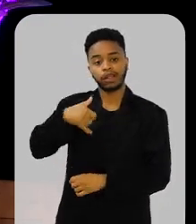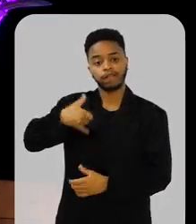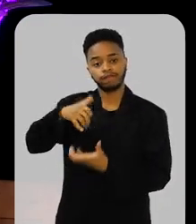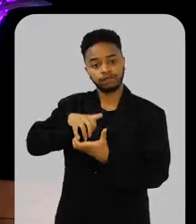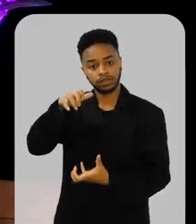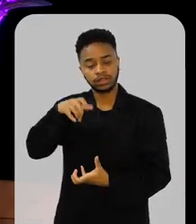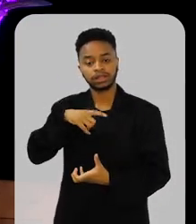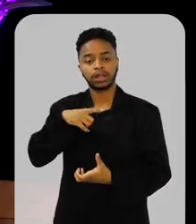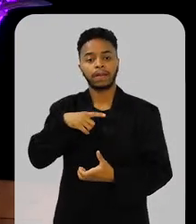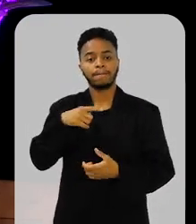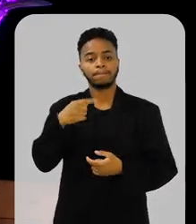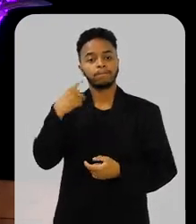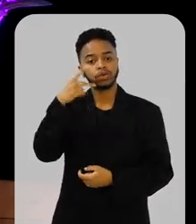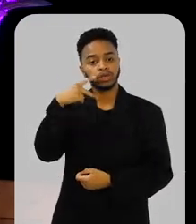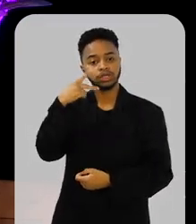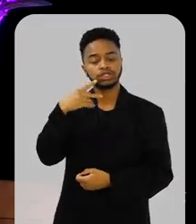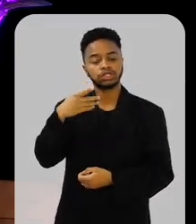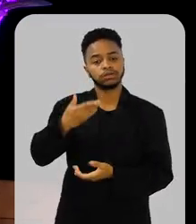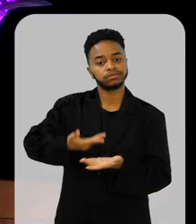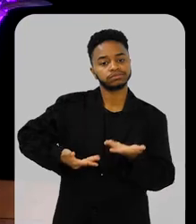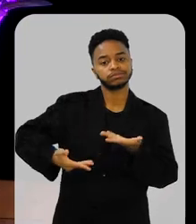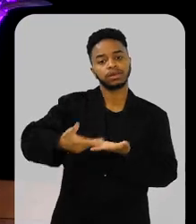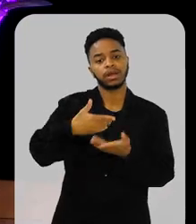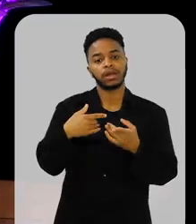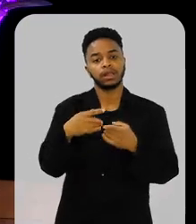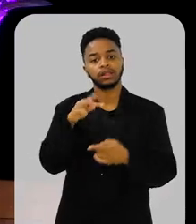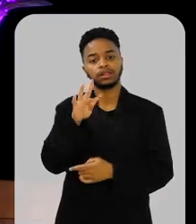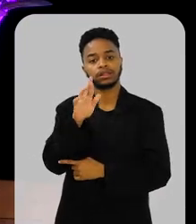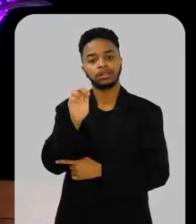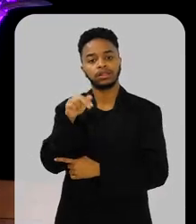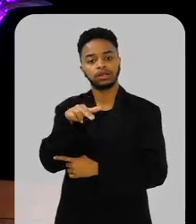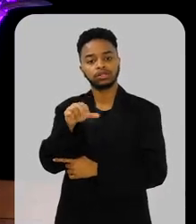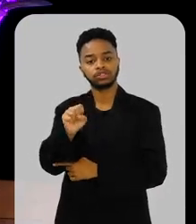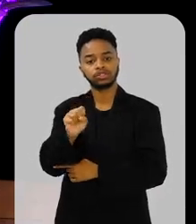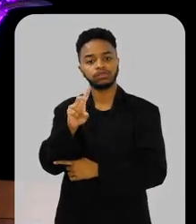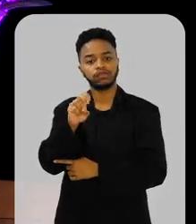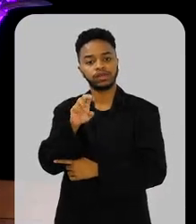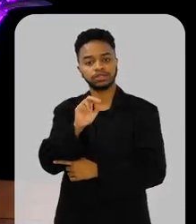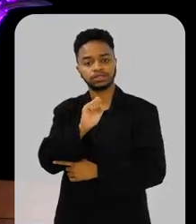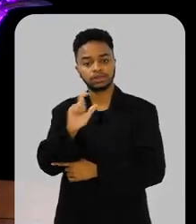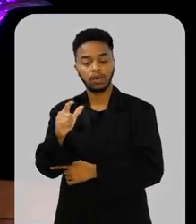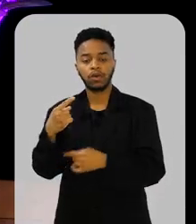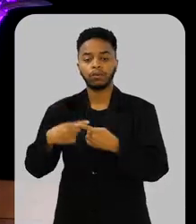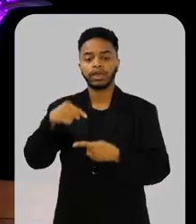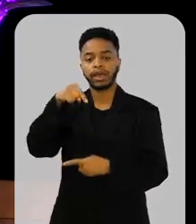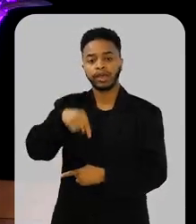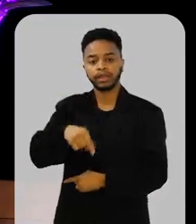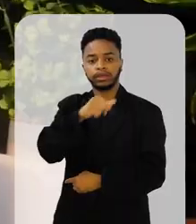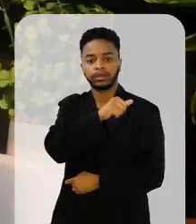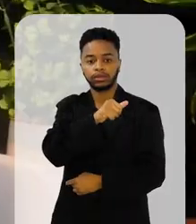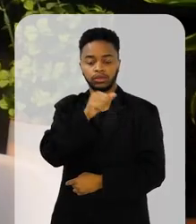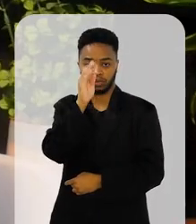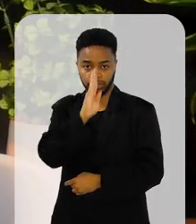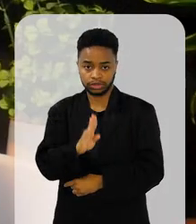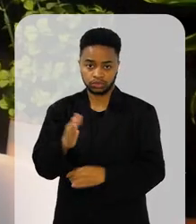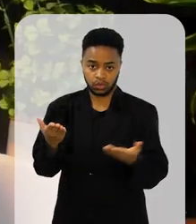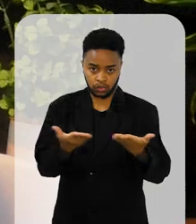chamadas políticas transversais. Por quê? Porque hoje aqui no Brasil nós temos as políticas de defesa e direitos das